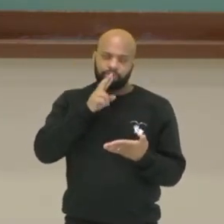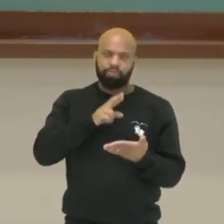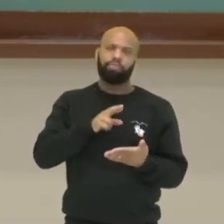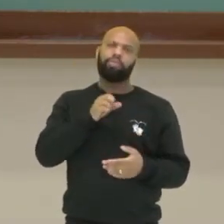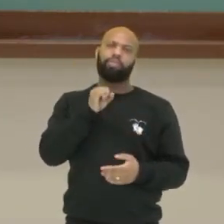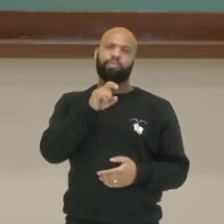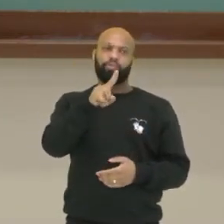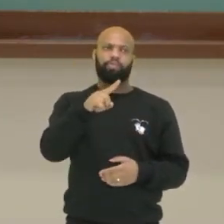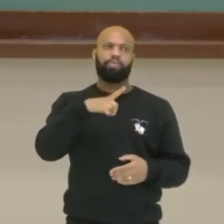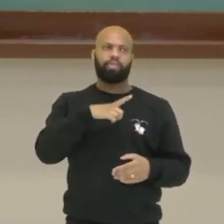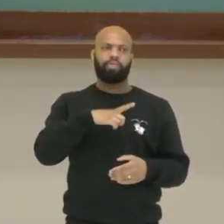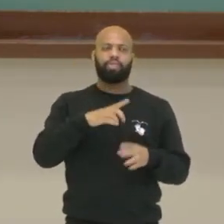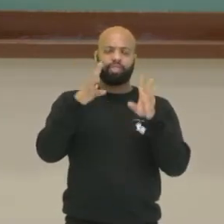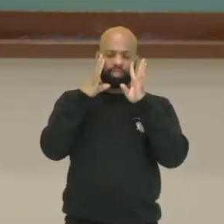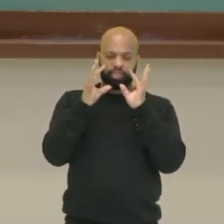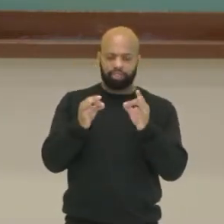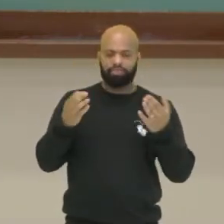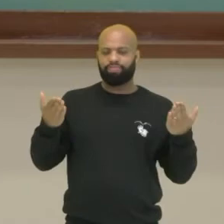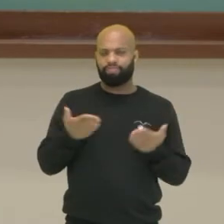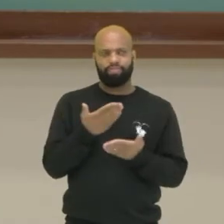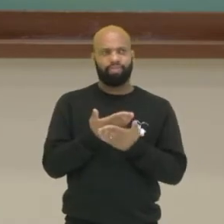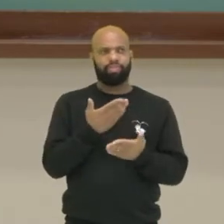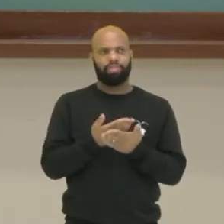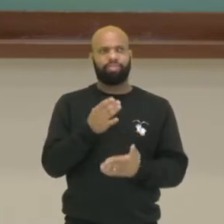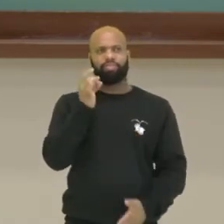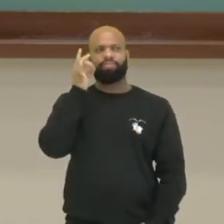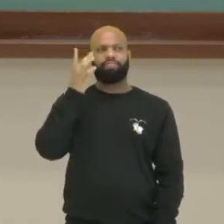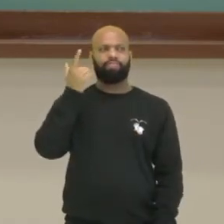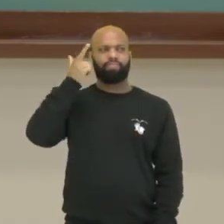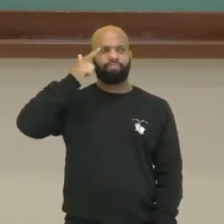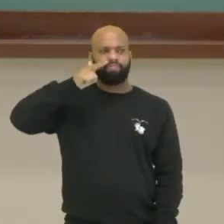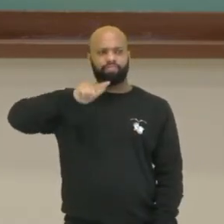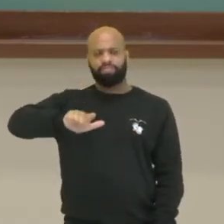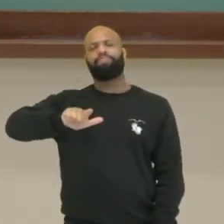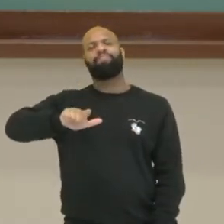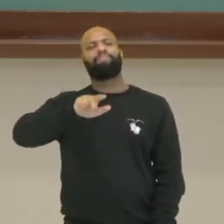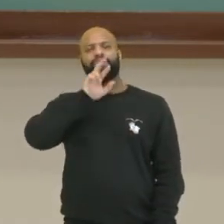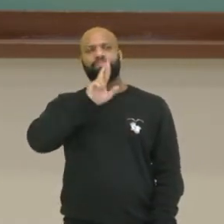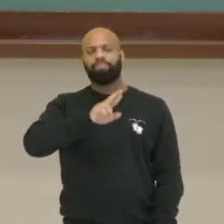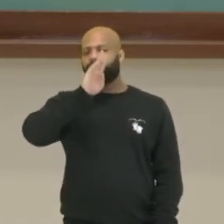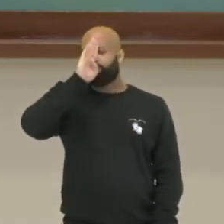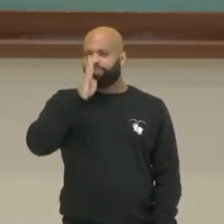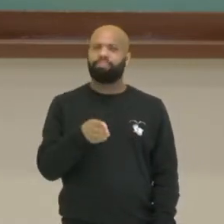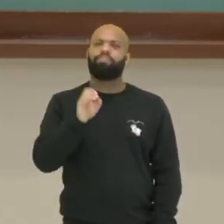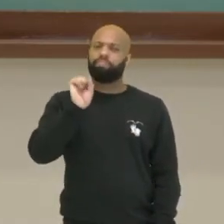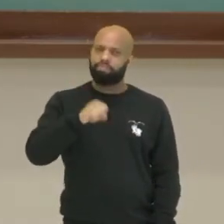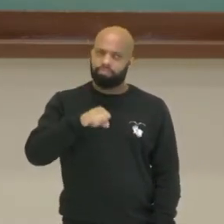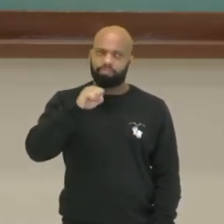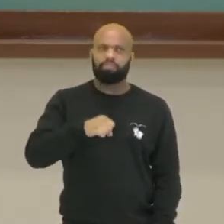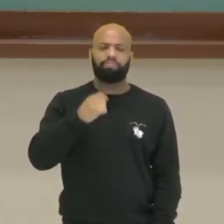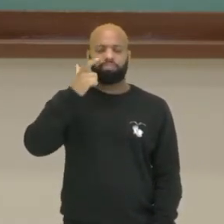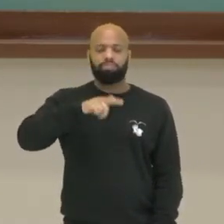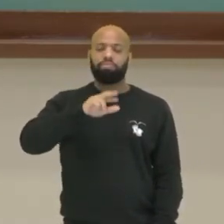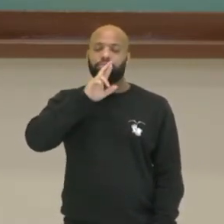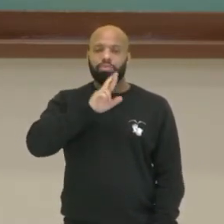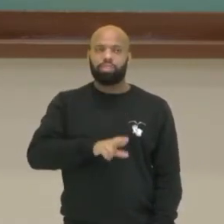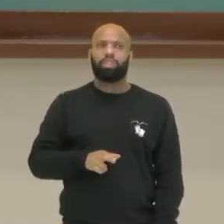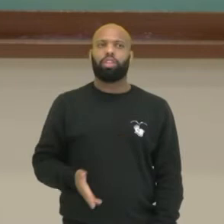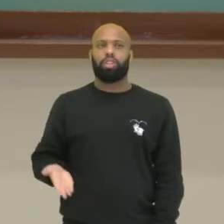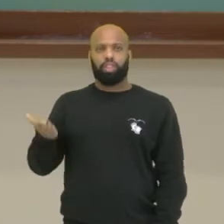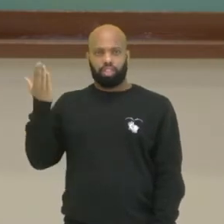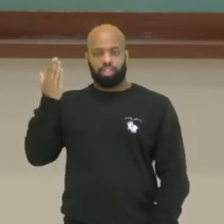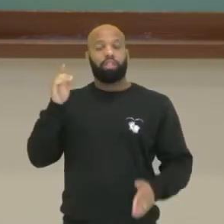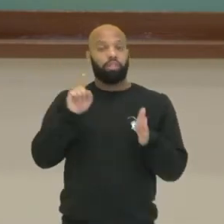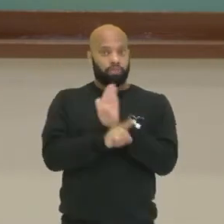que se você está ligadinho na aula, está aí esperta, você já vai saber a resposta para